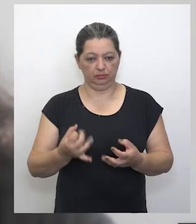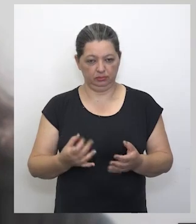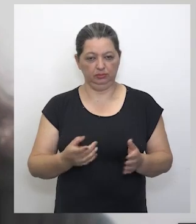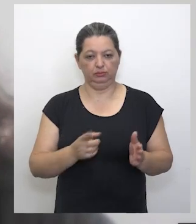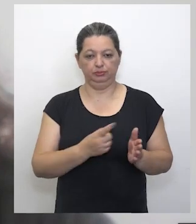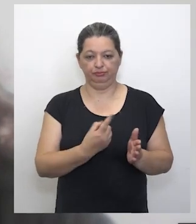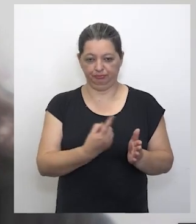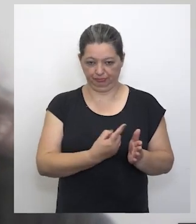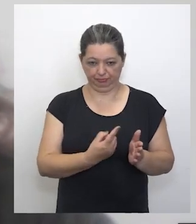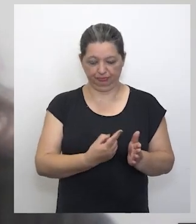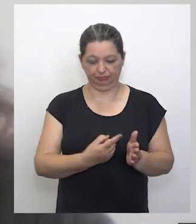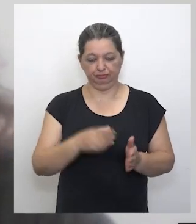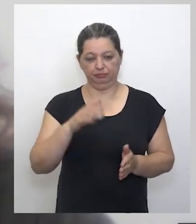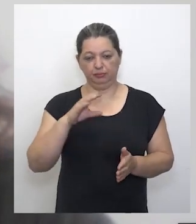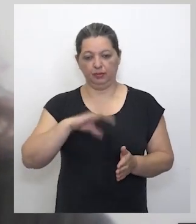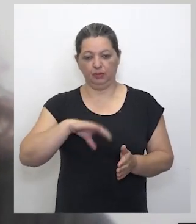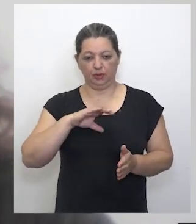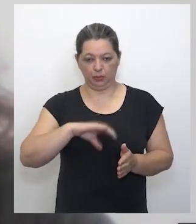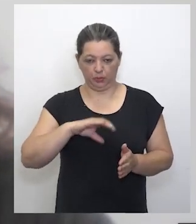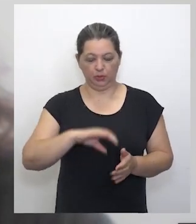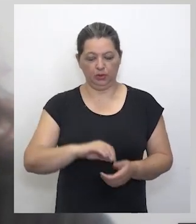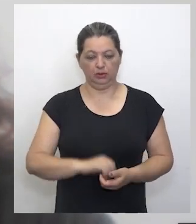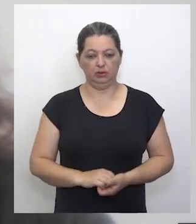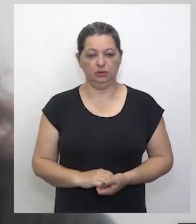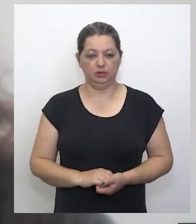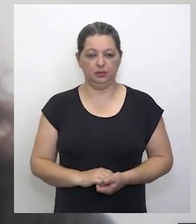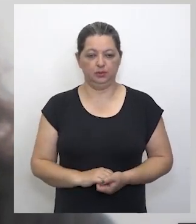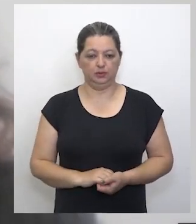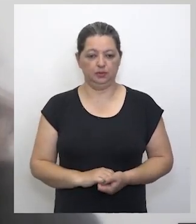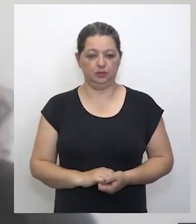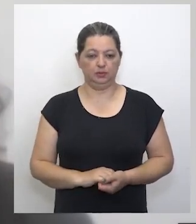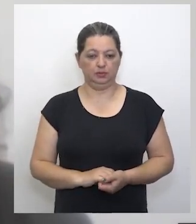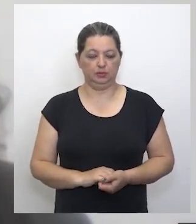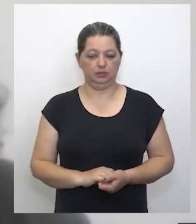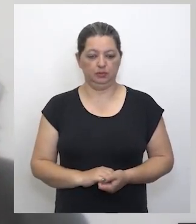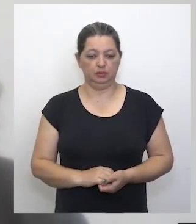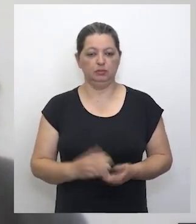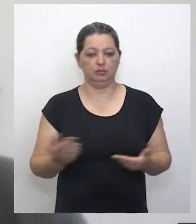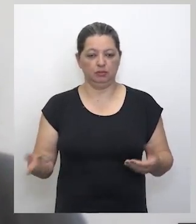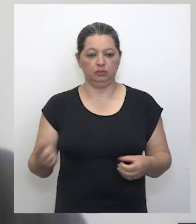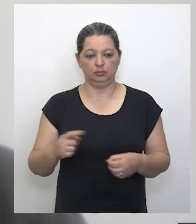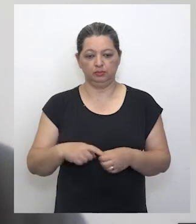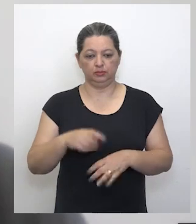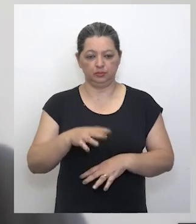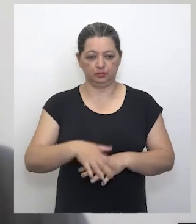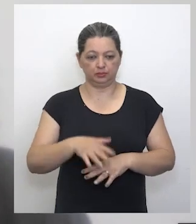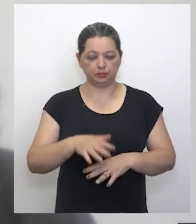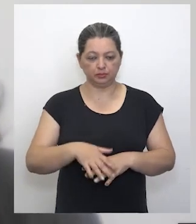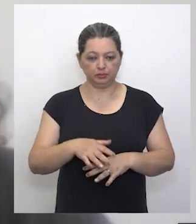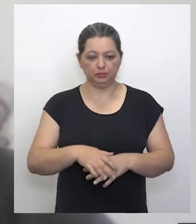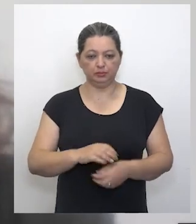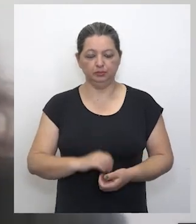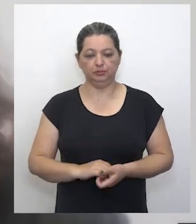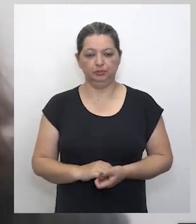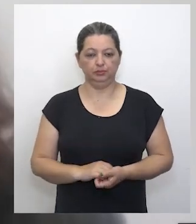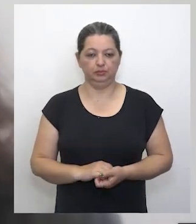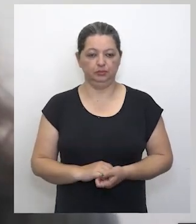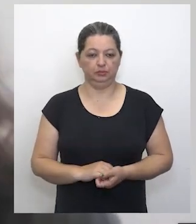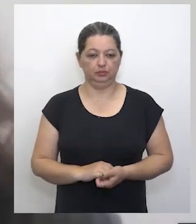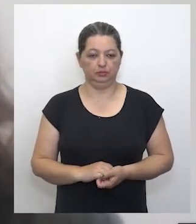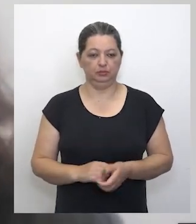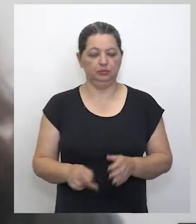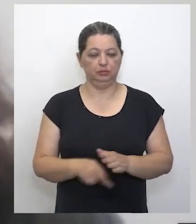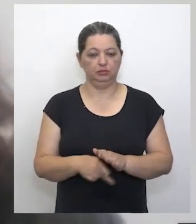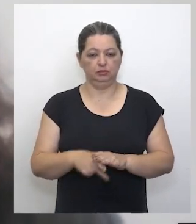língua portuguesa, e vamos fazer a retomada na matemática. Então, no nosso percurso